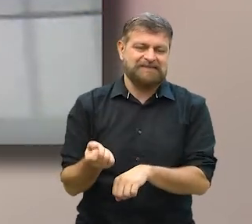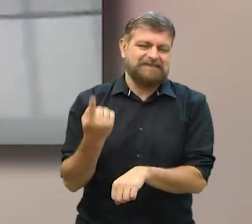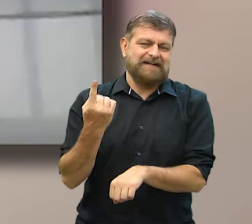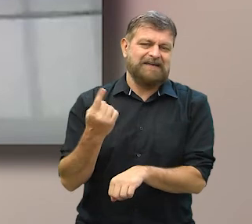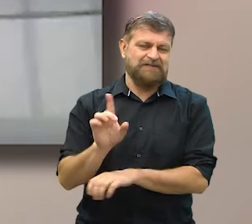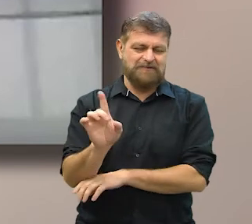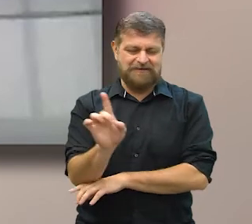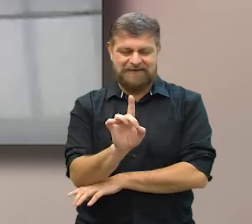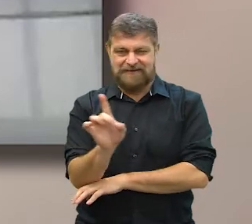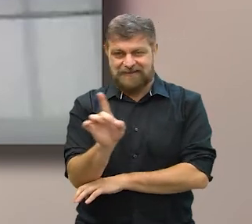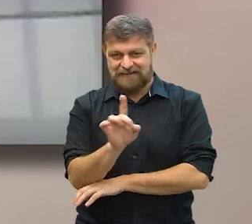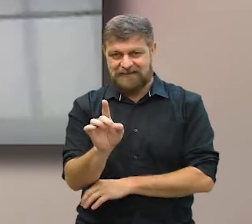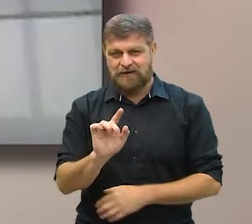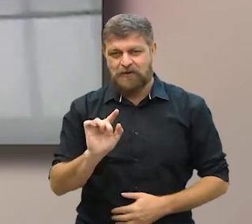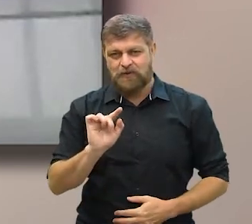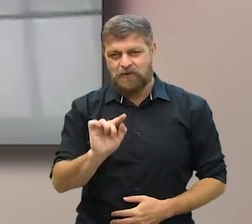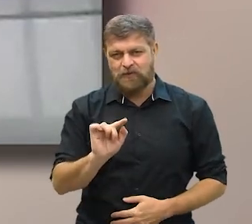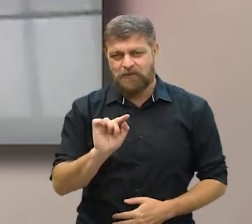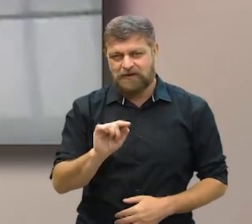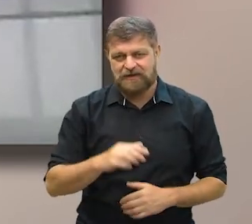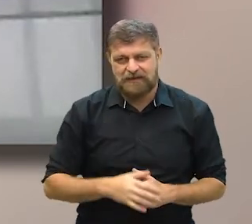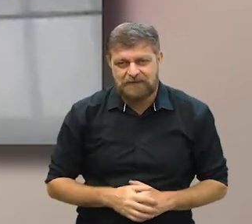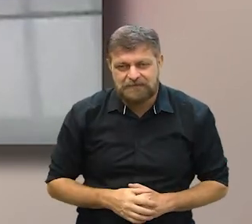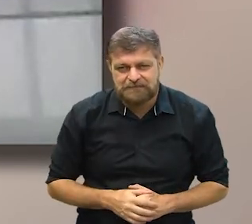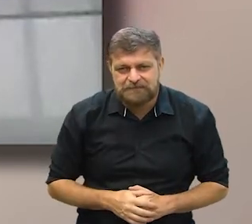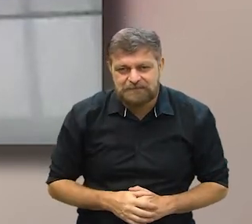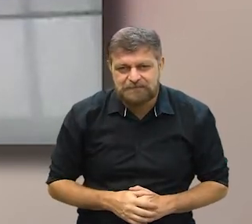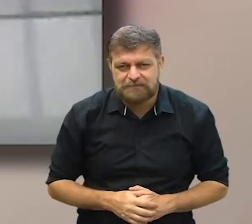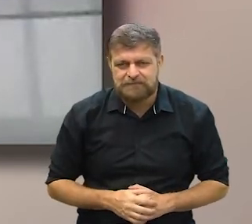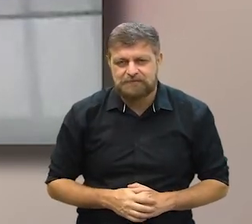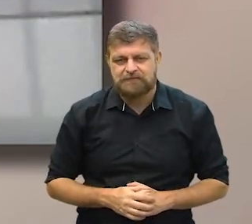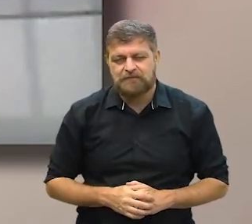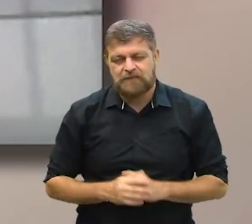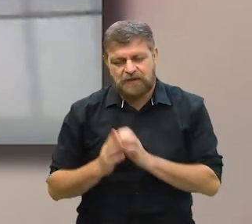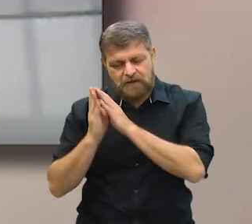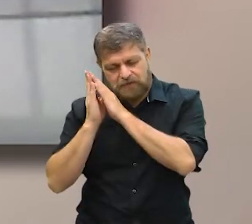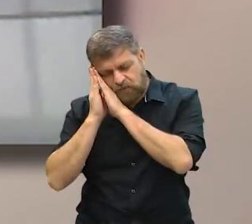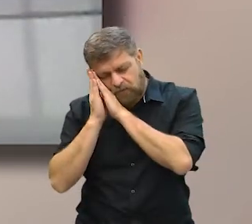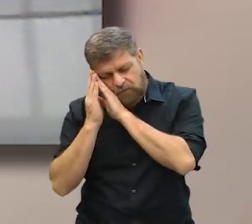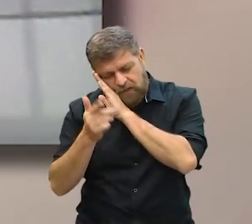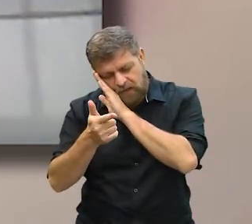indígenas fazem isso. Então, não é tão estranho que